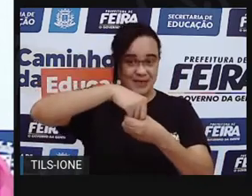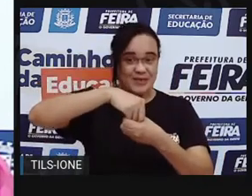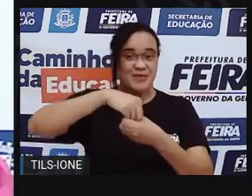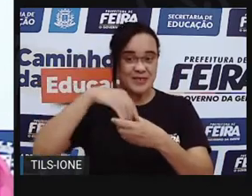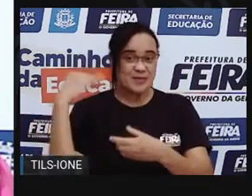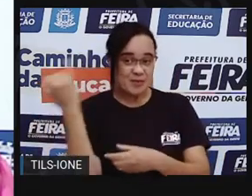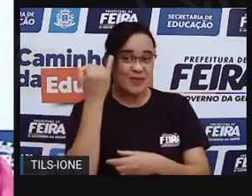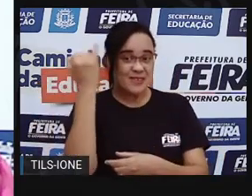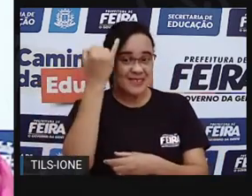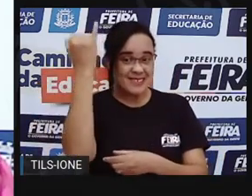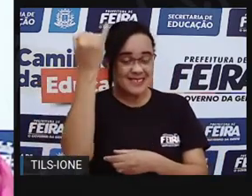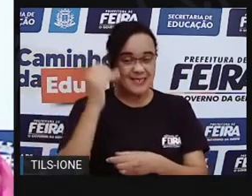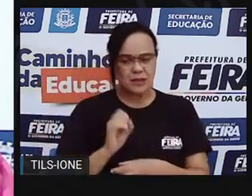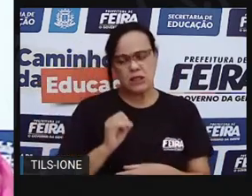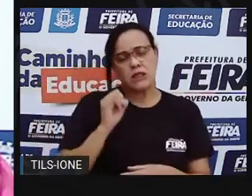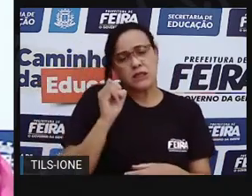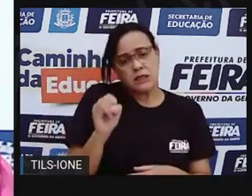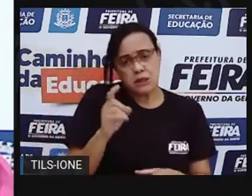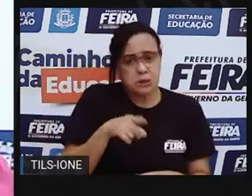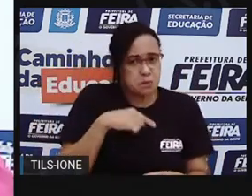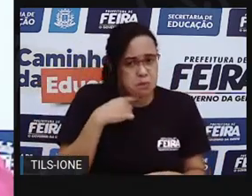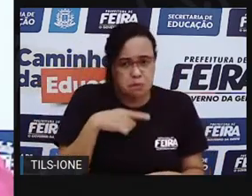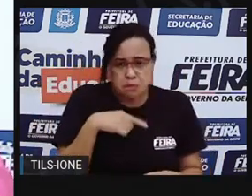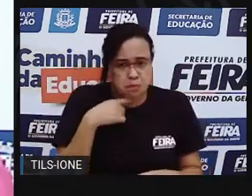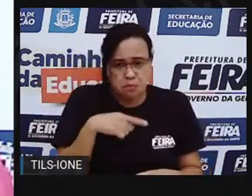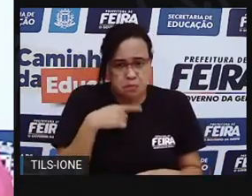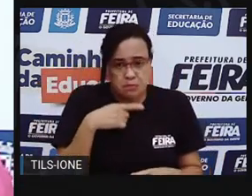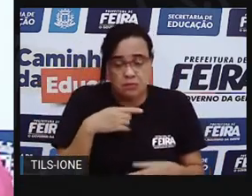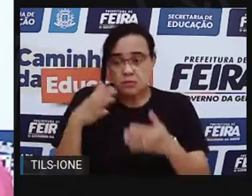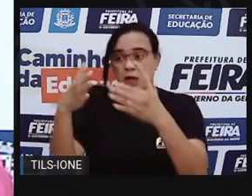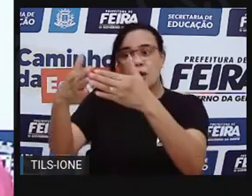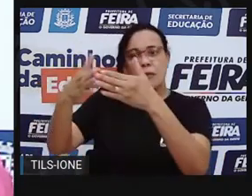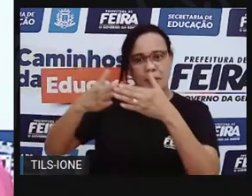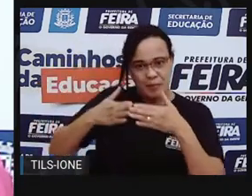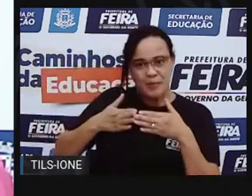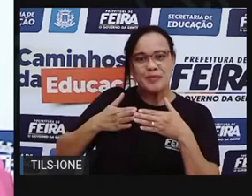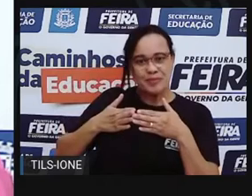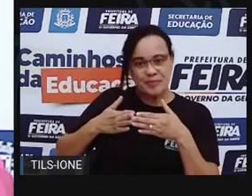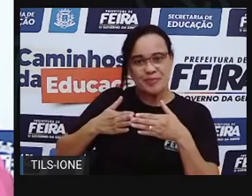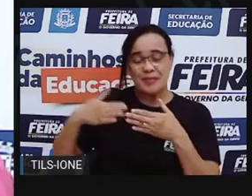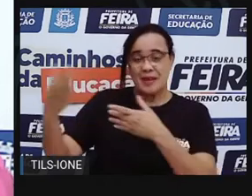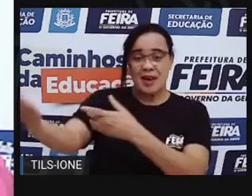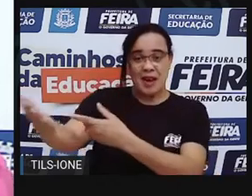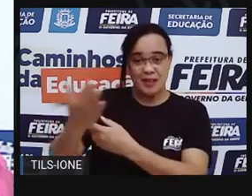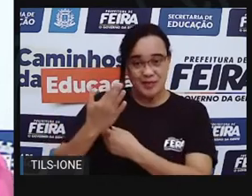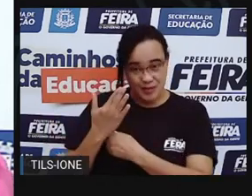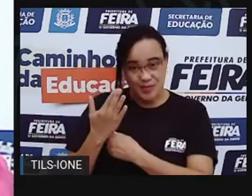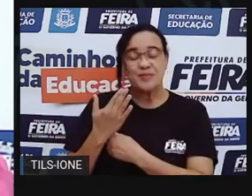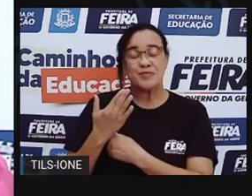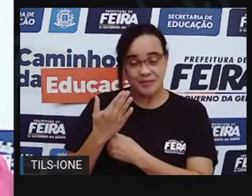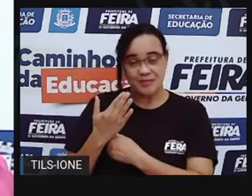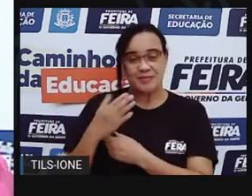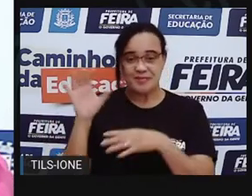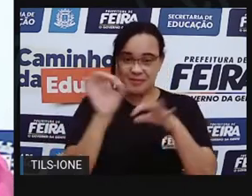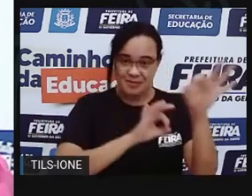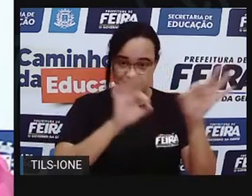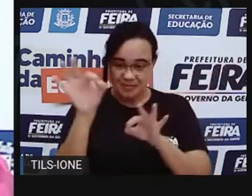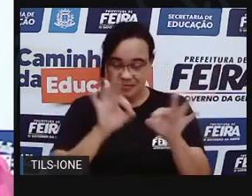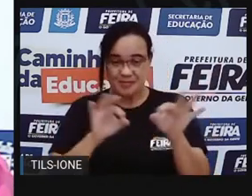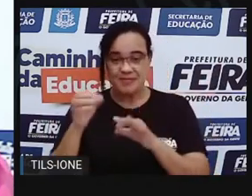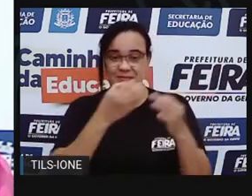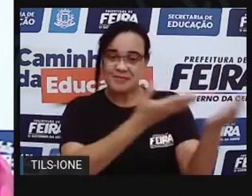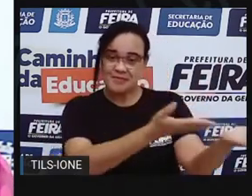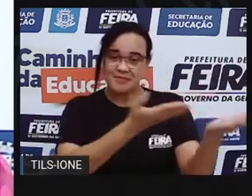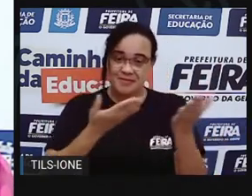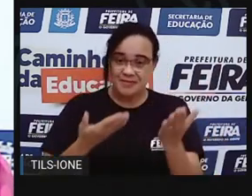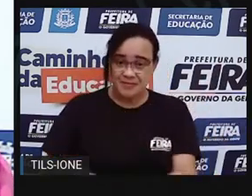tudo, pede ajuda para um adulto. Isso mesmo. Pede ajuda para alguém para ajudar a escrever esse convite. É, você pode convidar